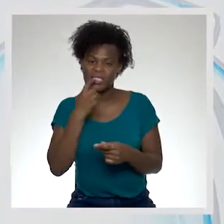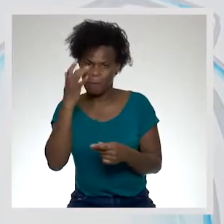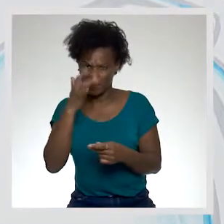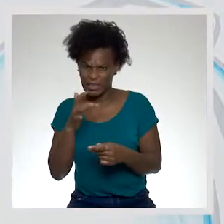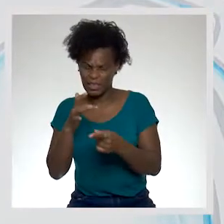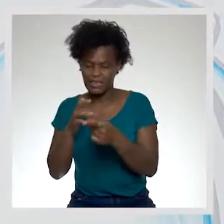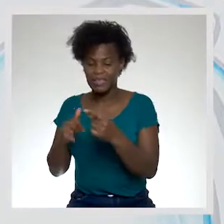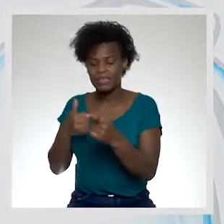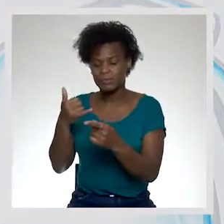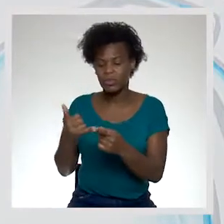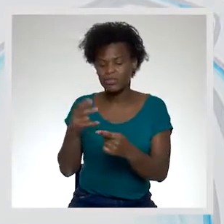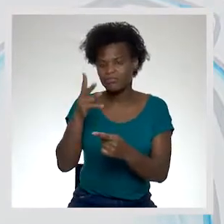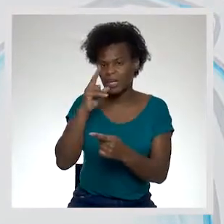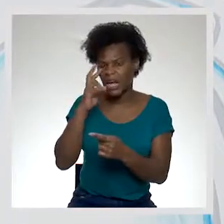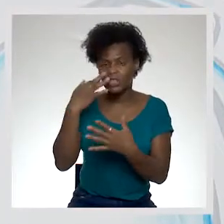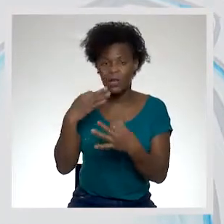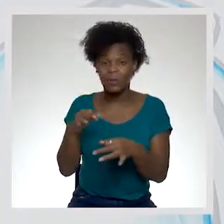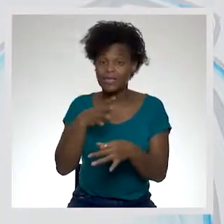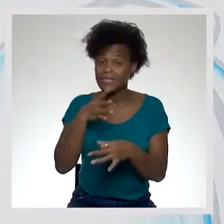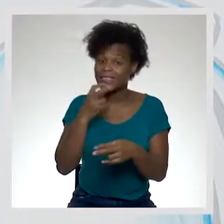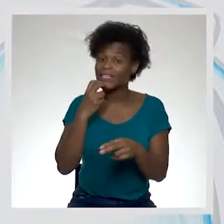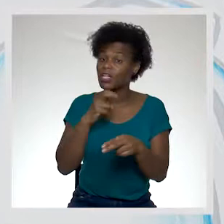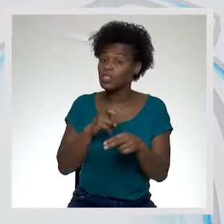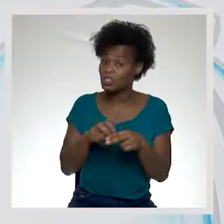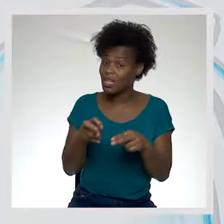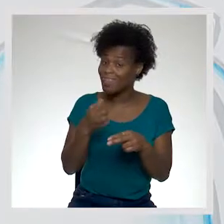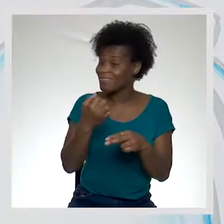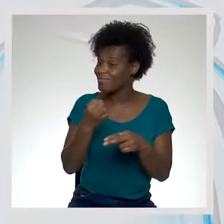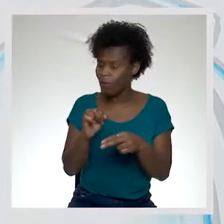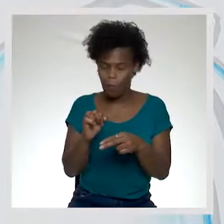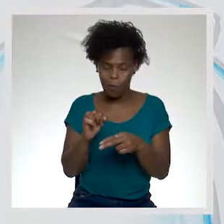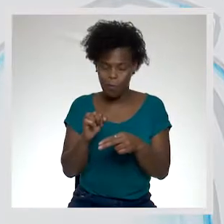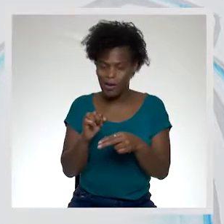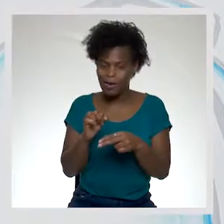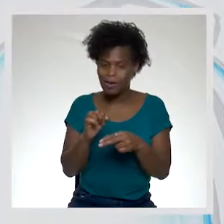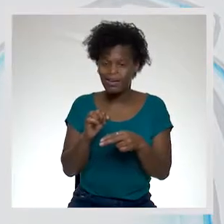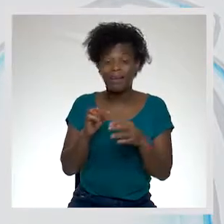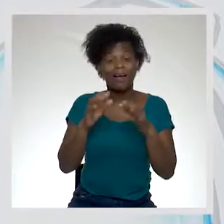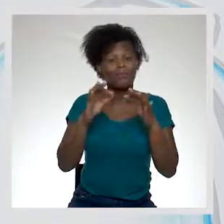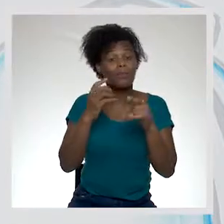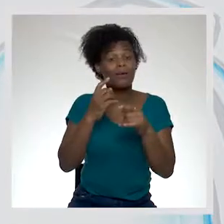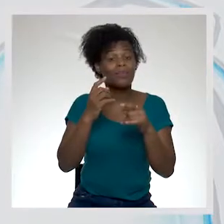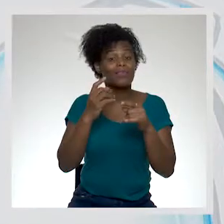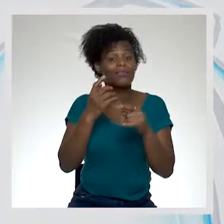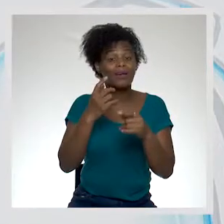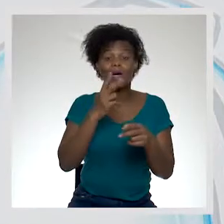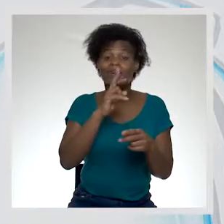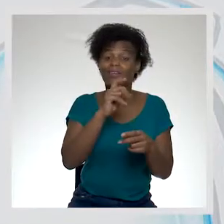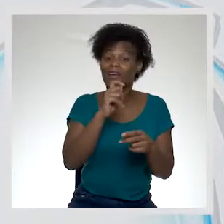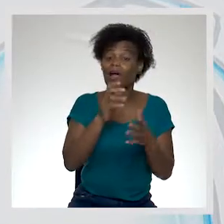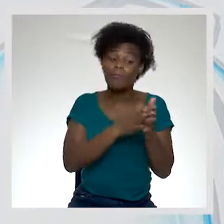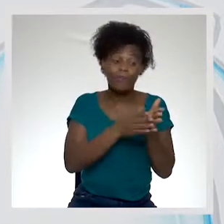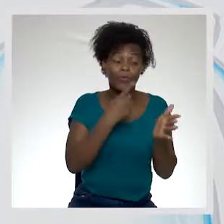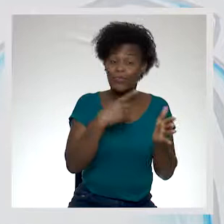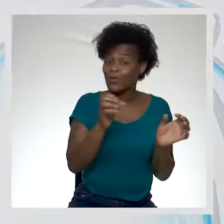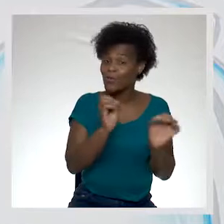natural, nós os consideramos como energias não renováveis. Por quê? Acabei de dizer isso há bocado.